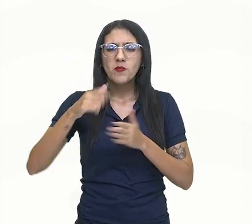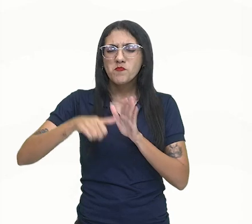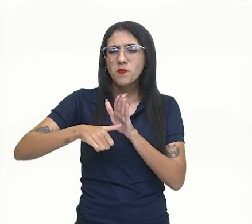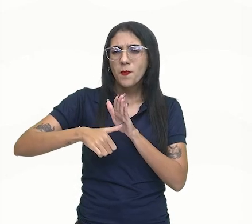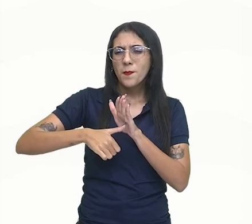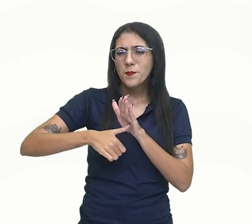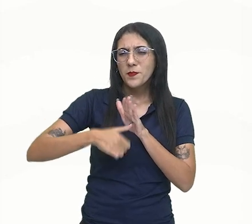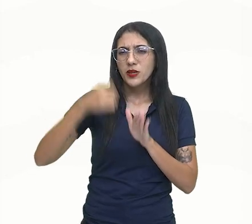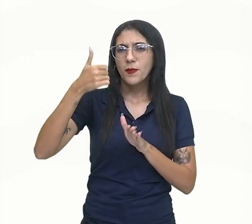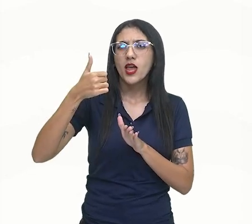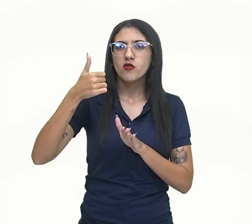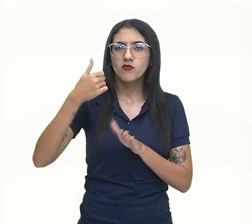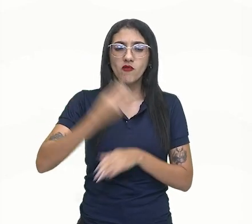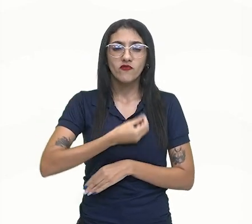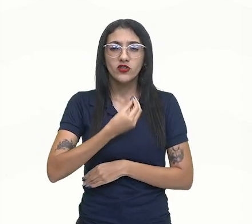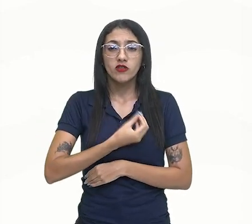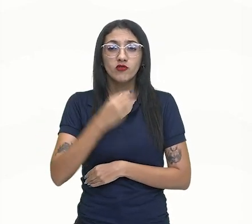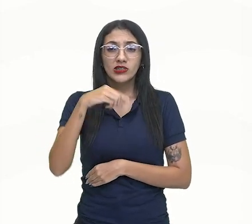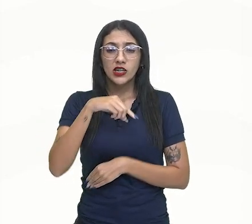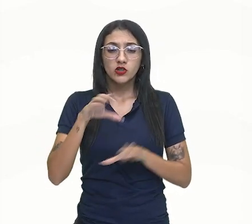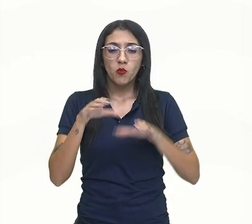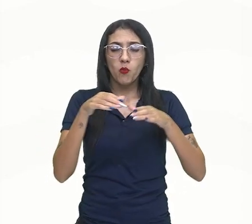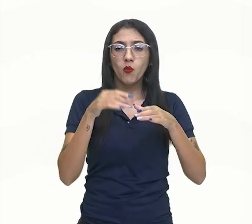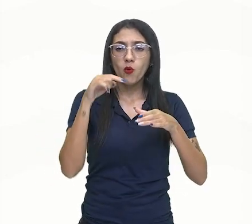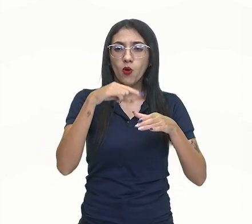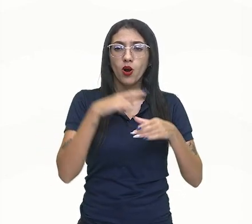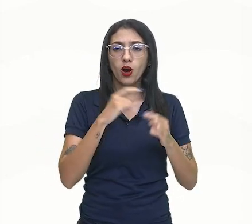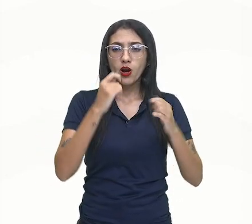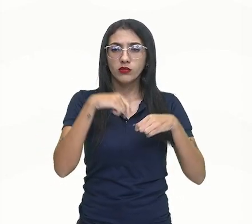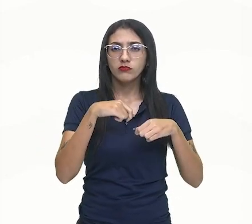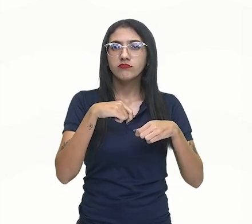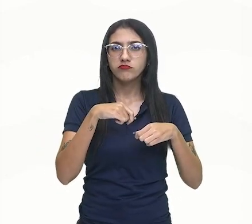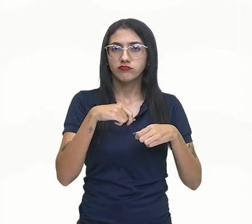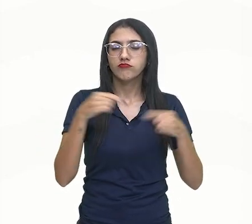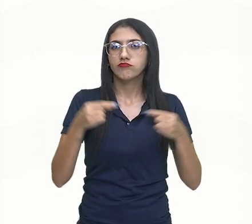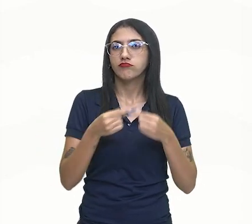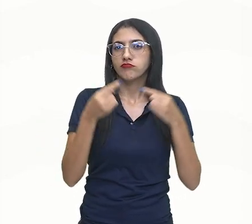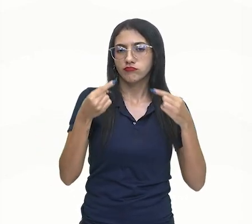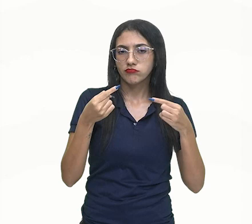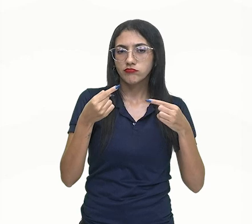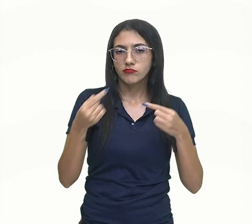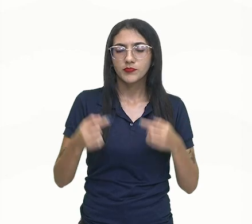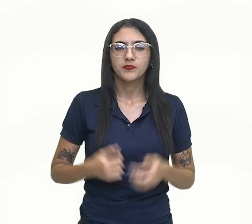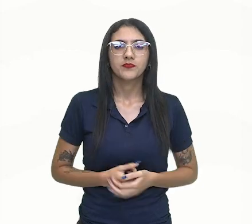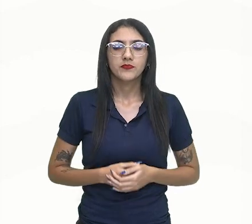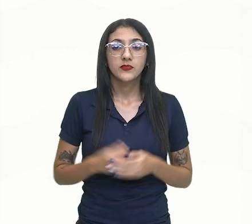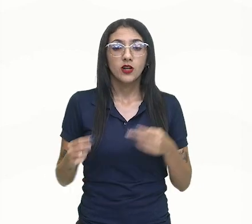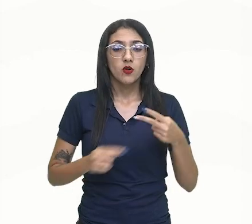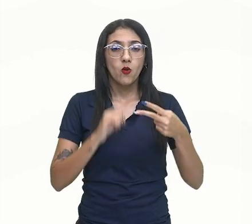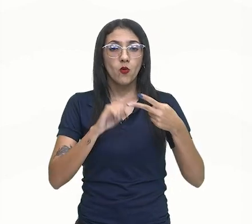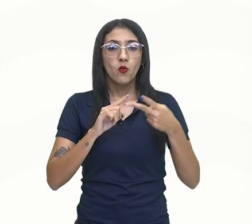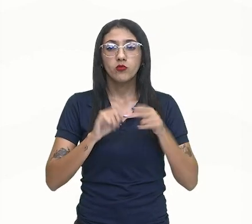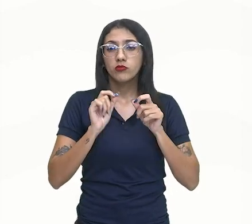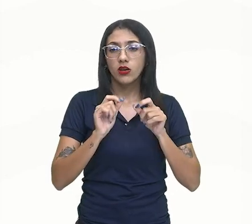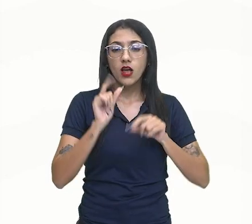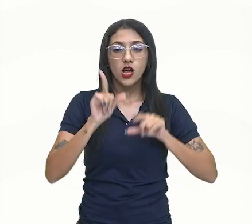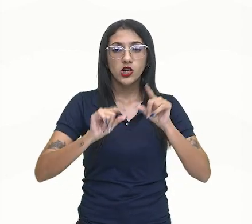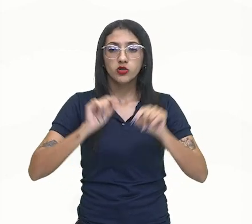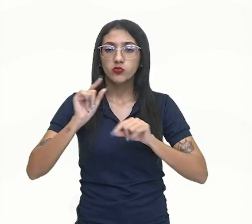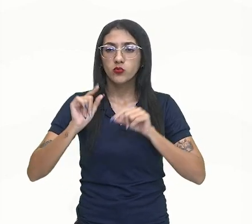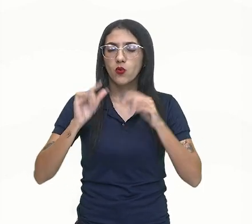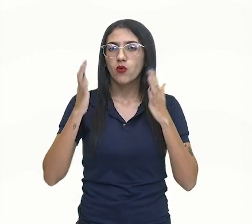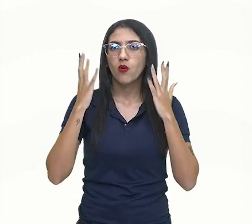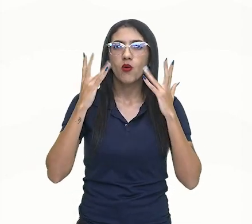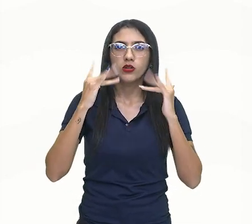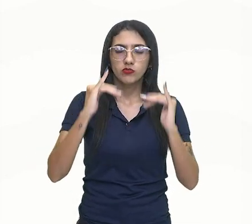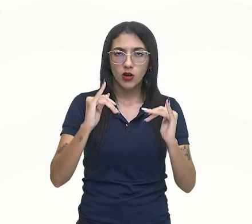organismo ancestral comum para aqueles indivíduos. E outro pilar é a seleção